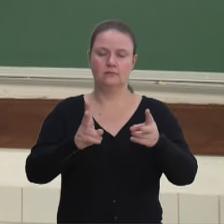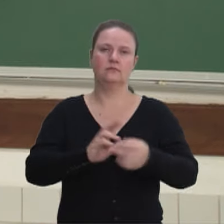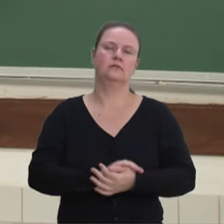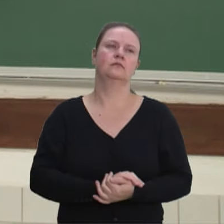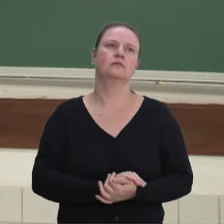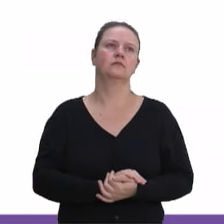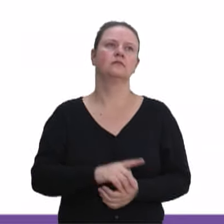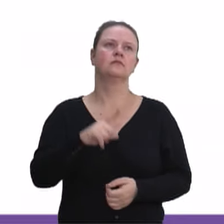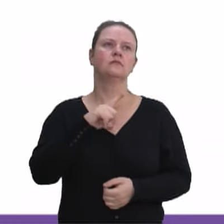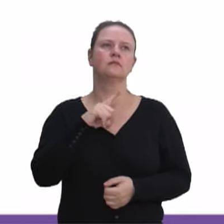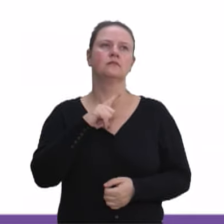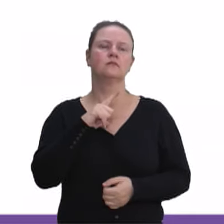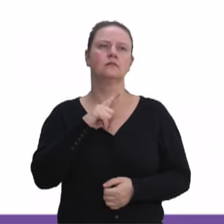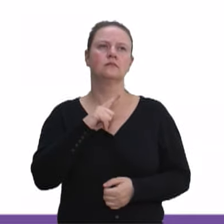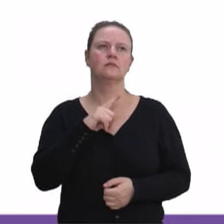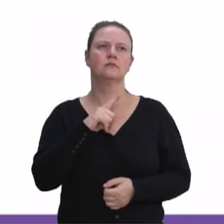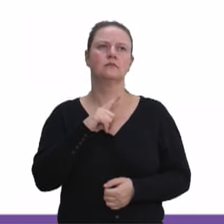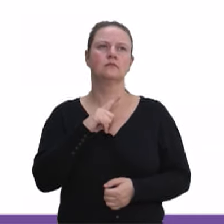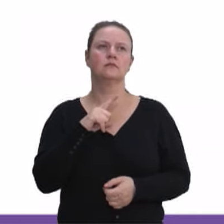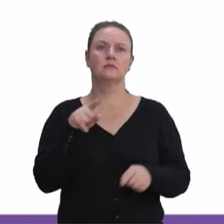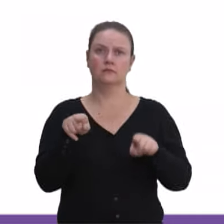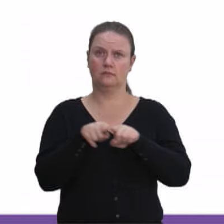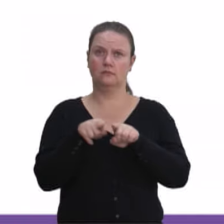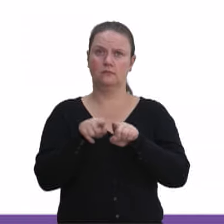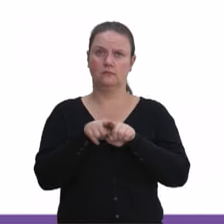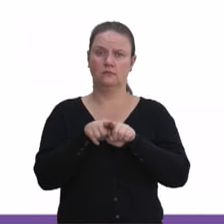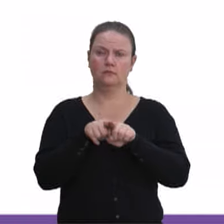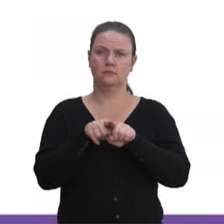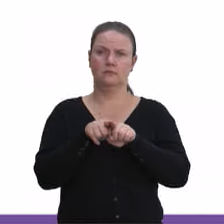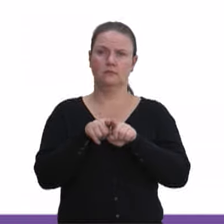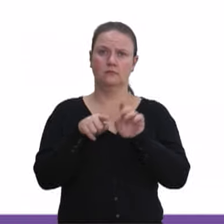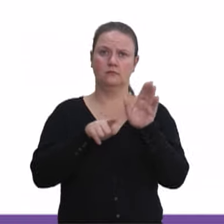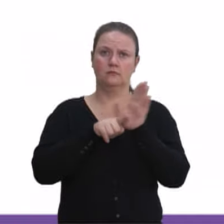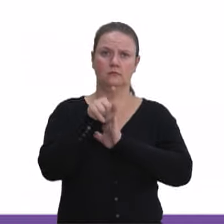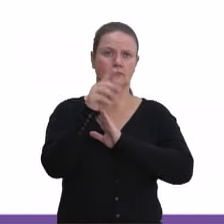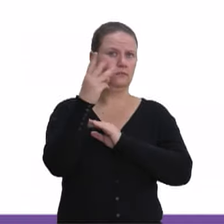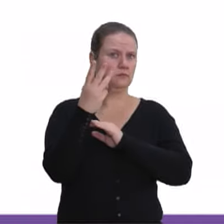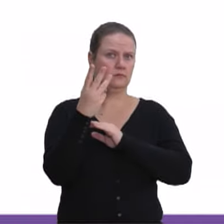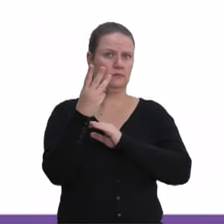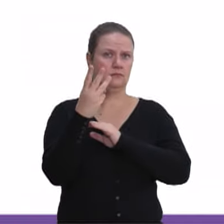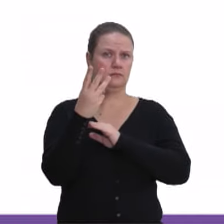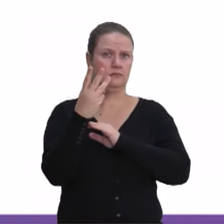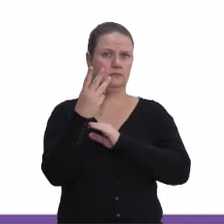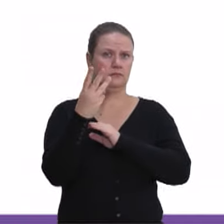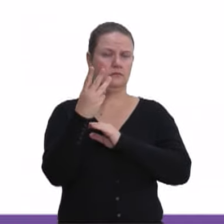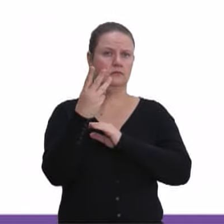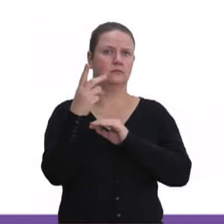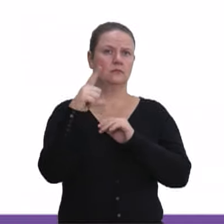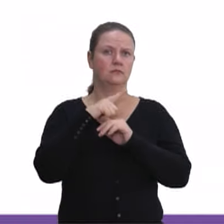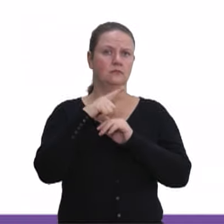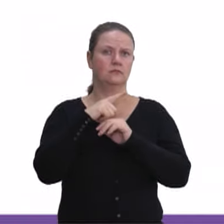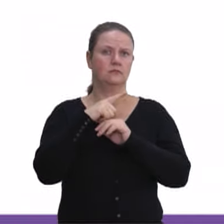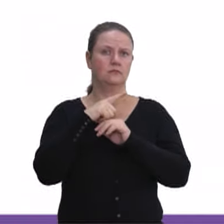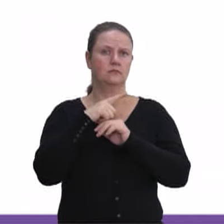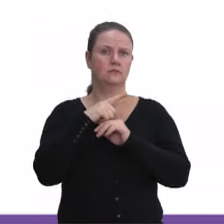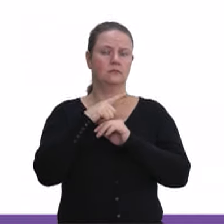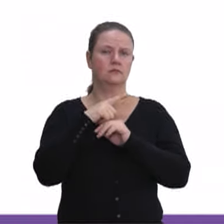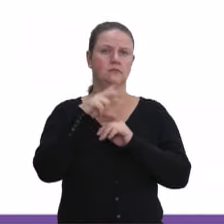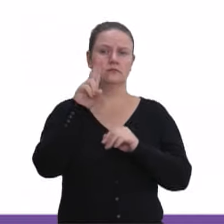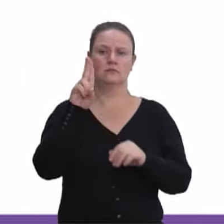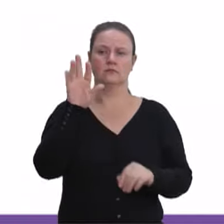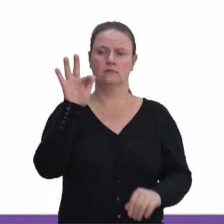gente tem uma questão bem legal, questão 3, da UFPE, da Universidade Federal do